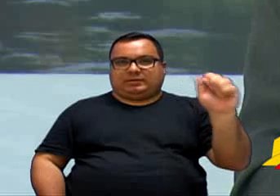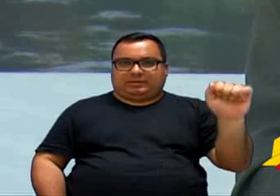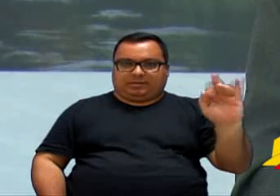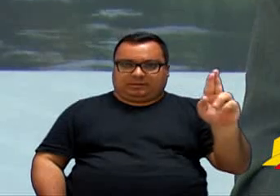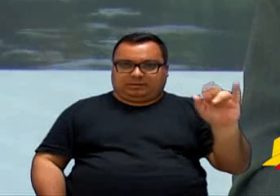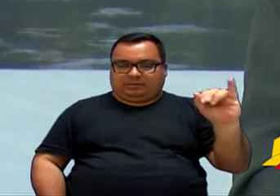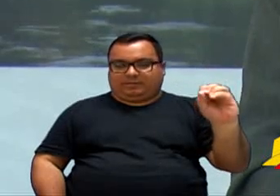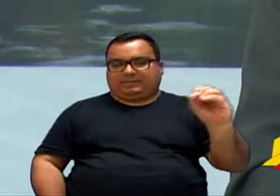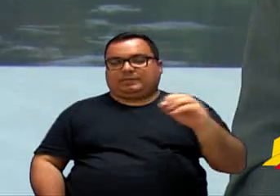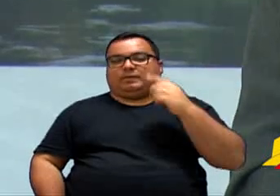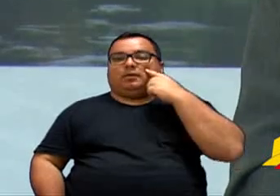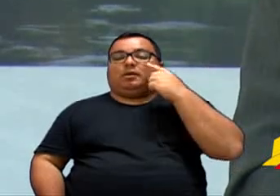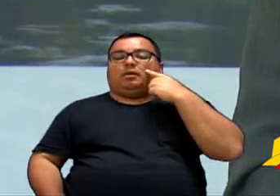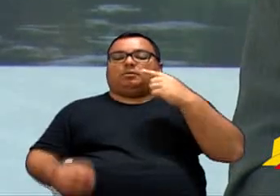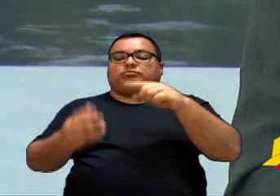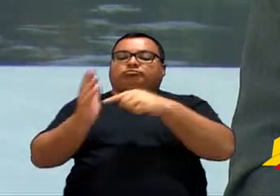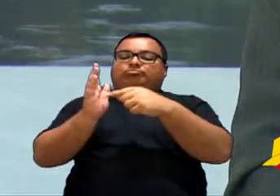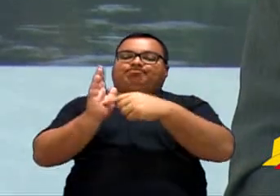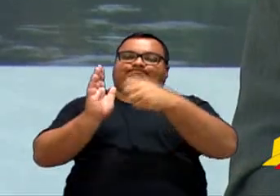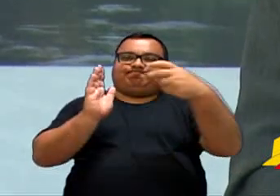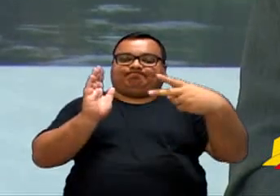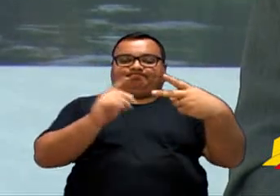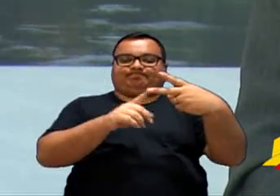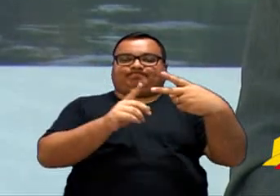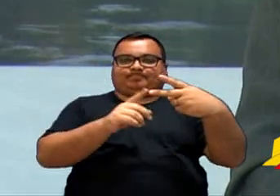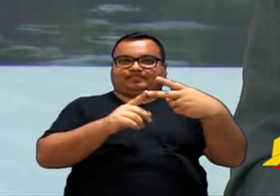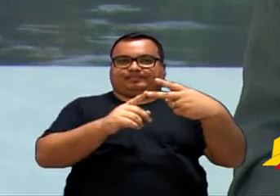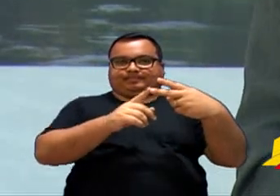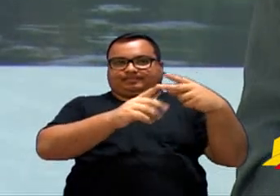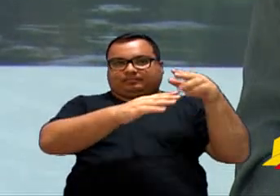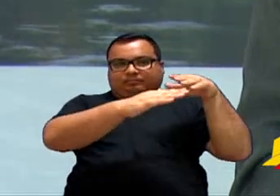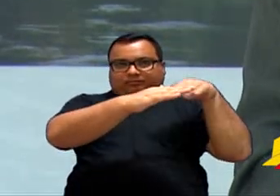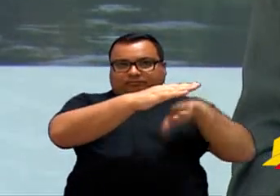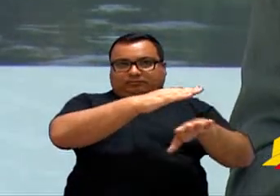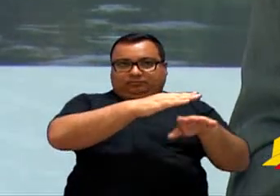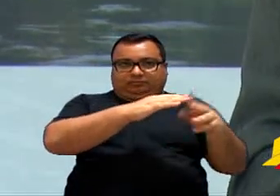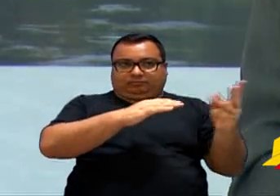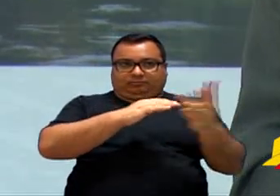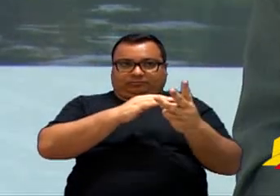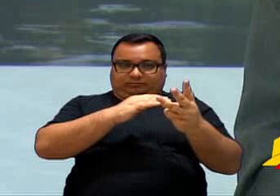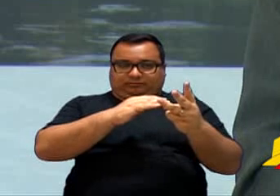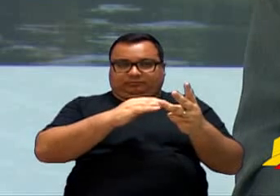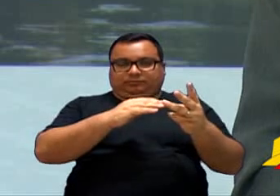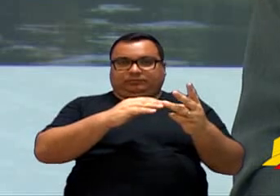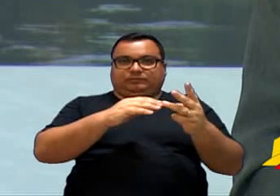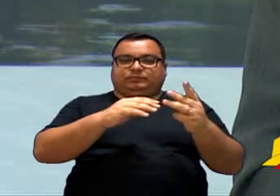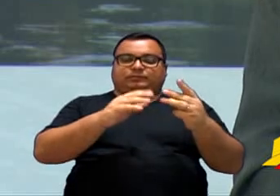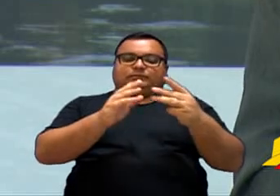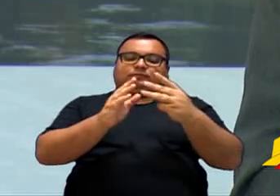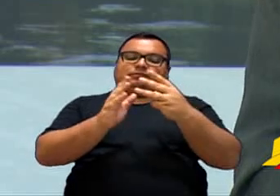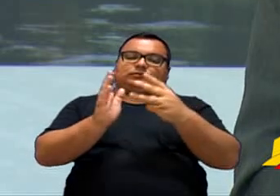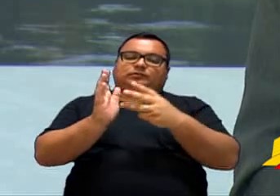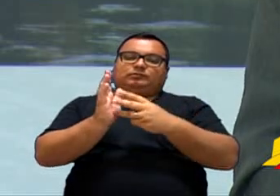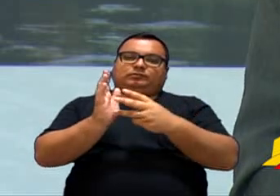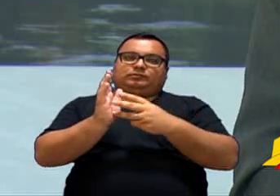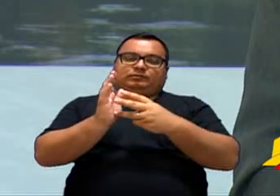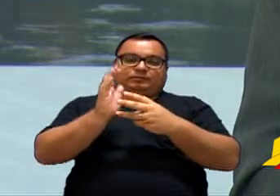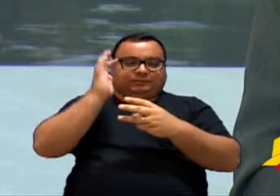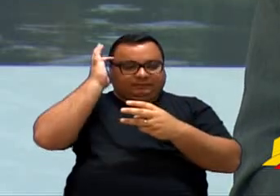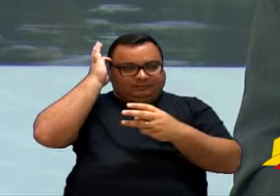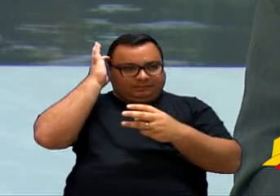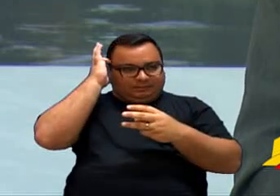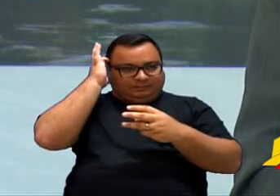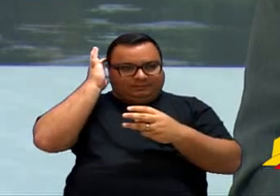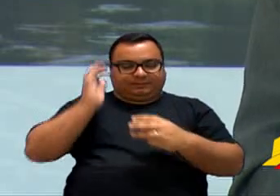artigo 2º, ele coloca o fundo financeiro e explica. No artigo 3º, ele fala